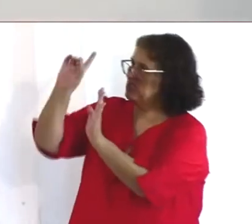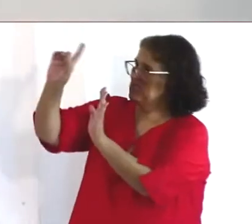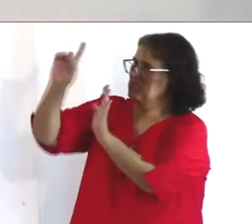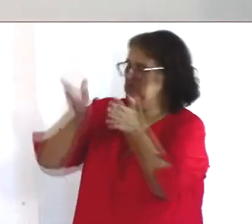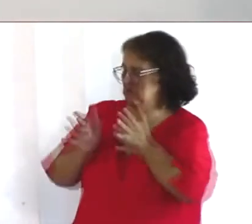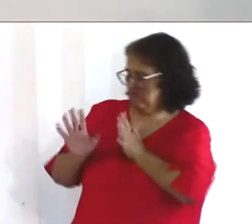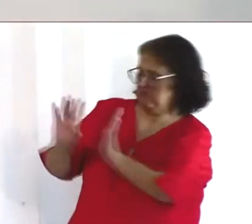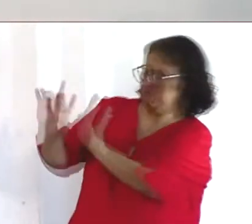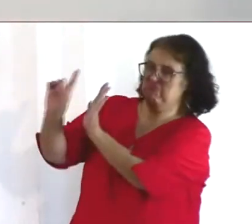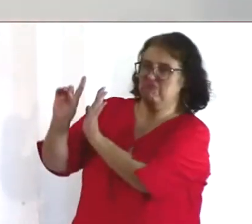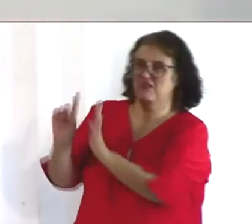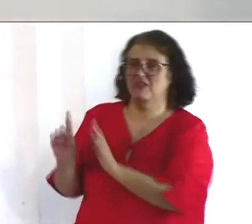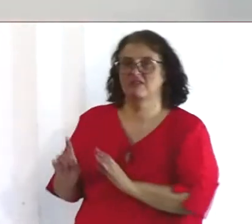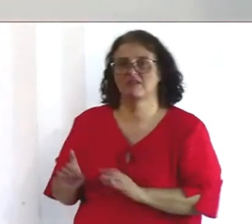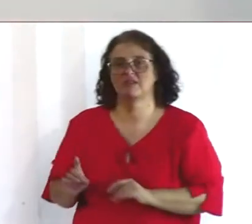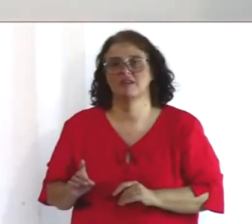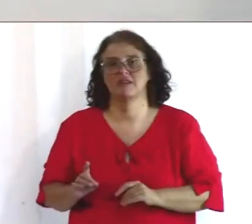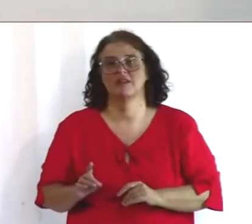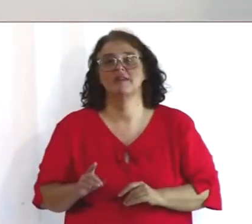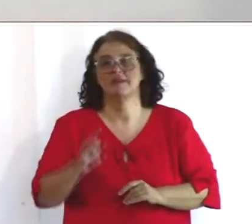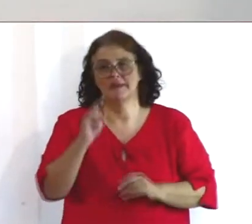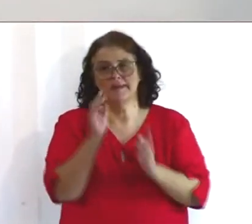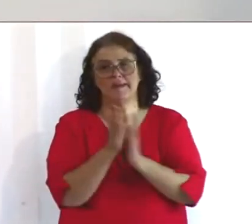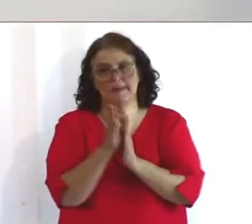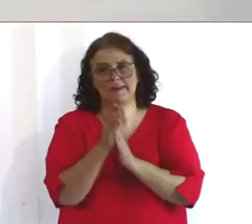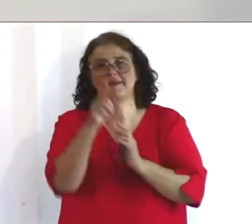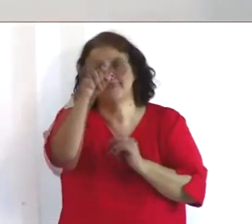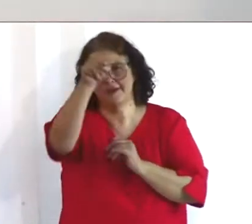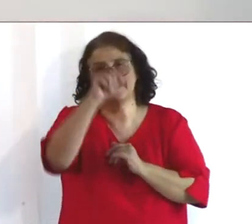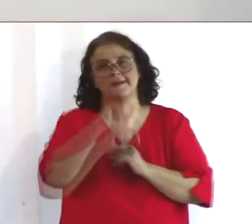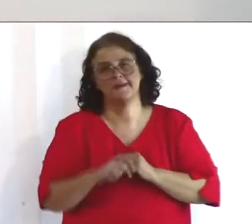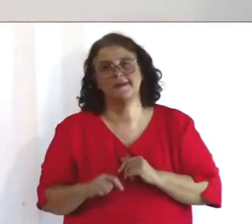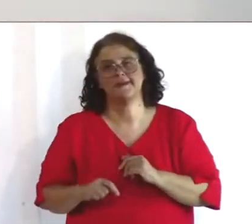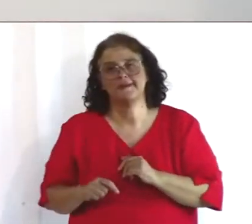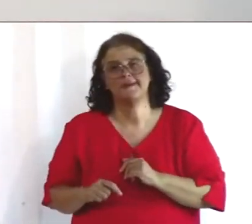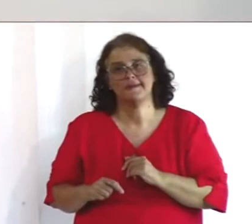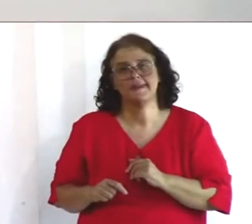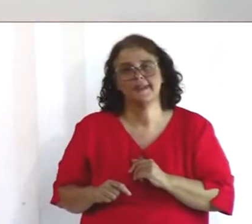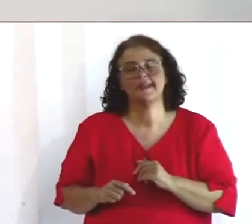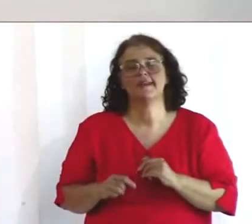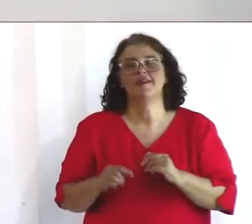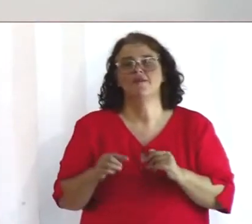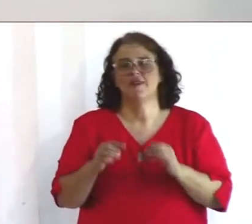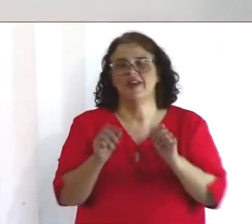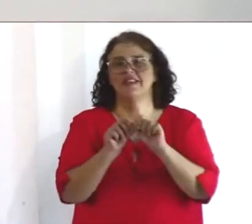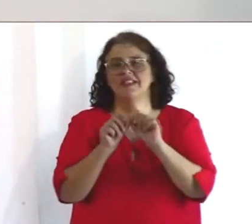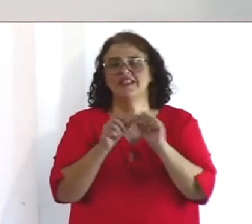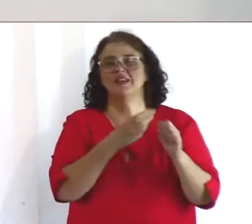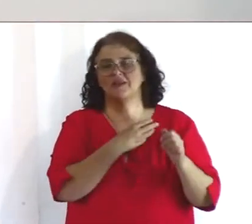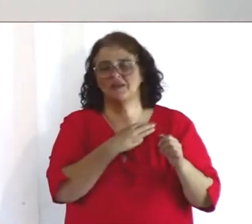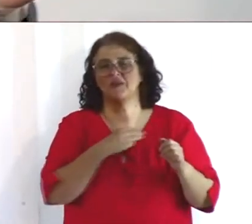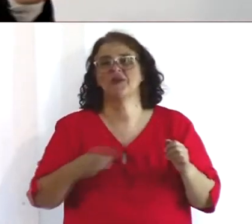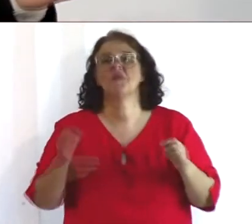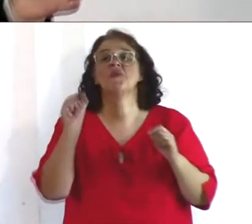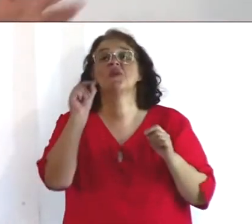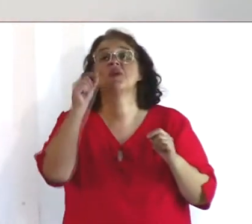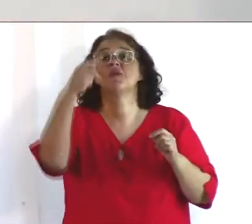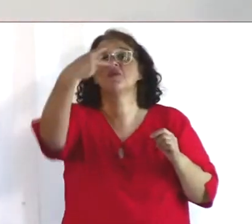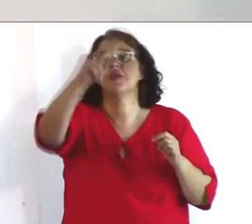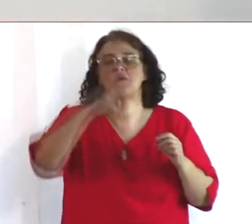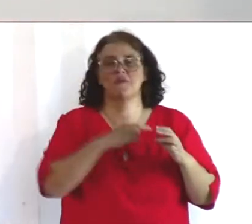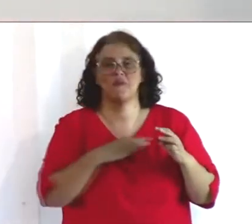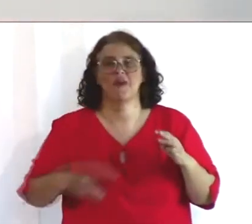amando. Parabéns, descrente, você está fazendo o serviço certinho que o teu mestre quer. Você se alegra com